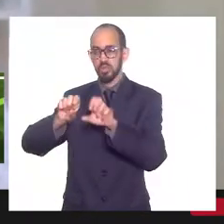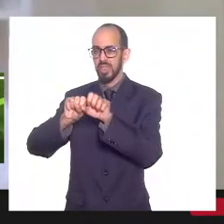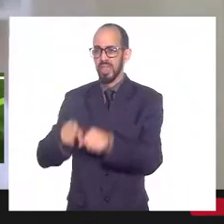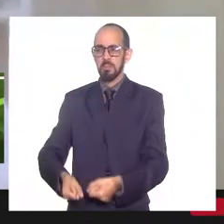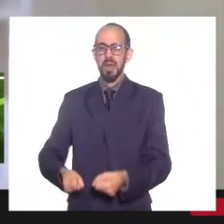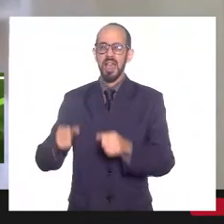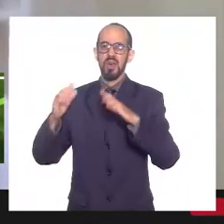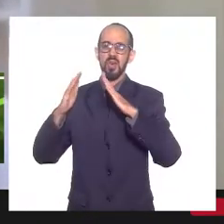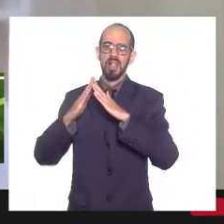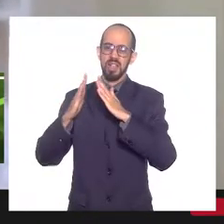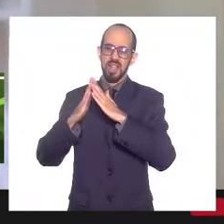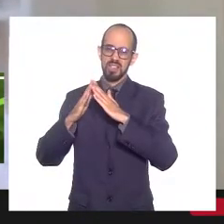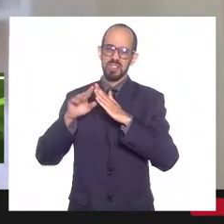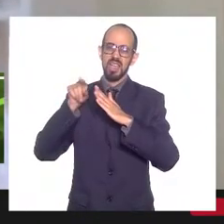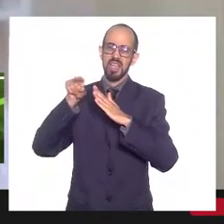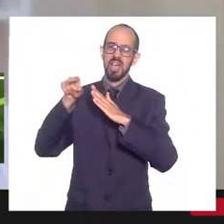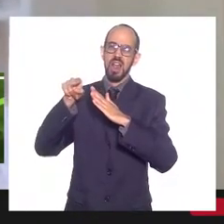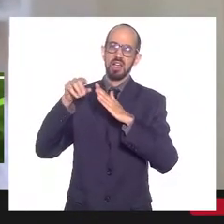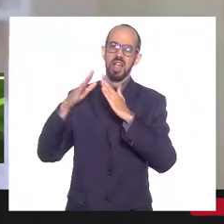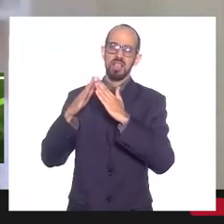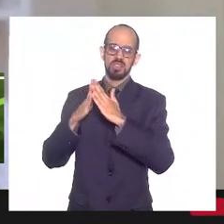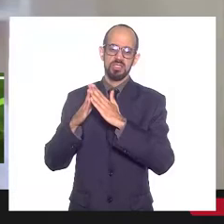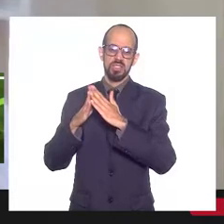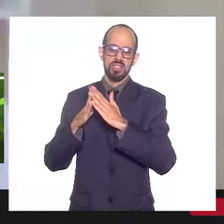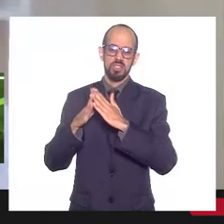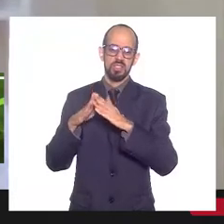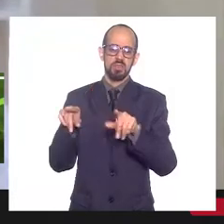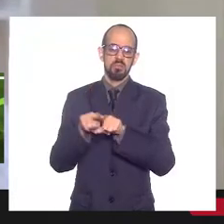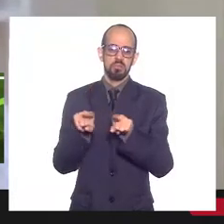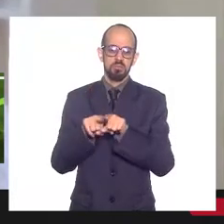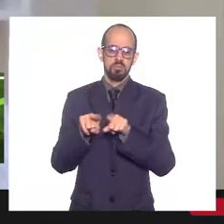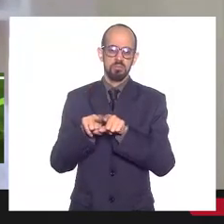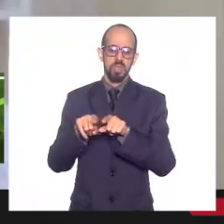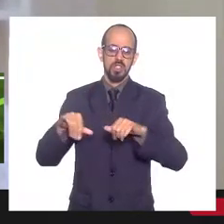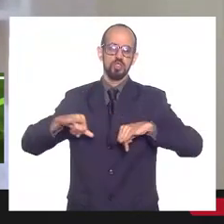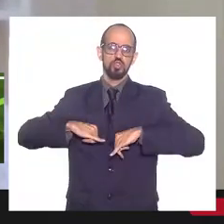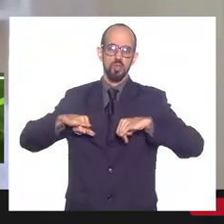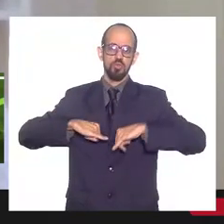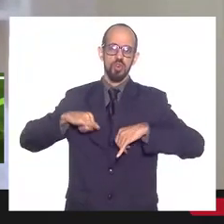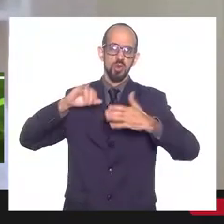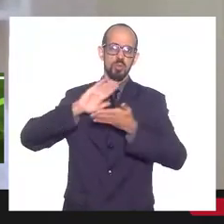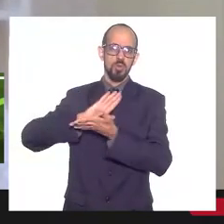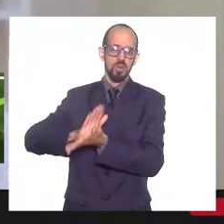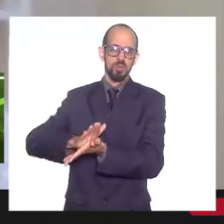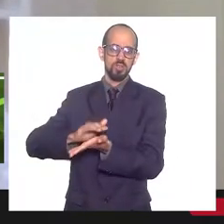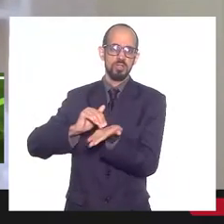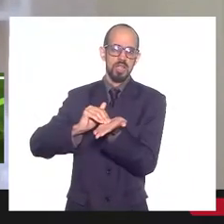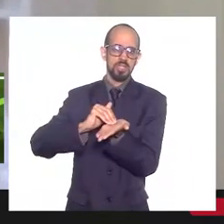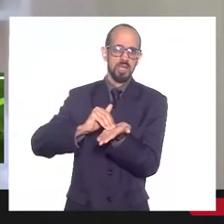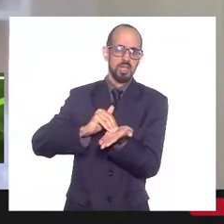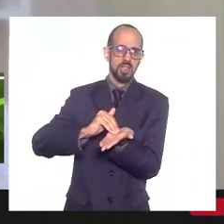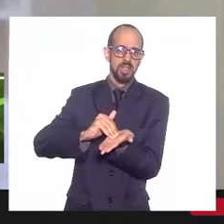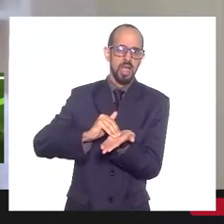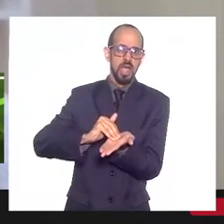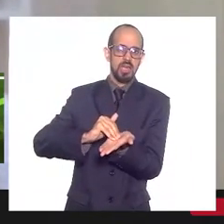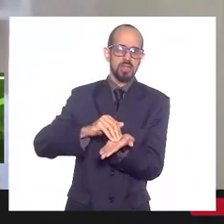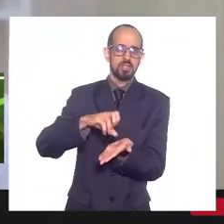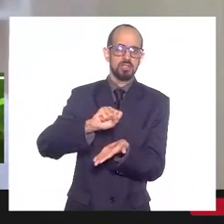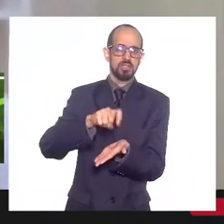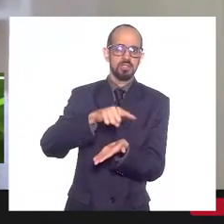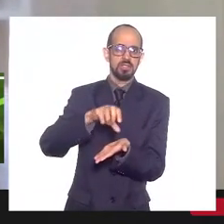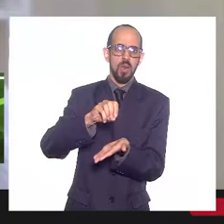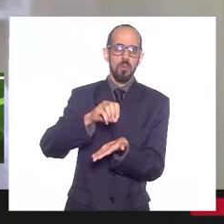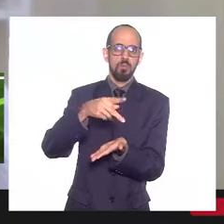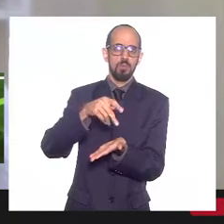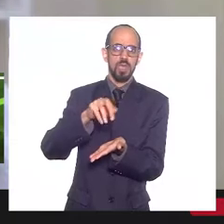quebrada foi a casa que foi é que também sofreu e tolerância da Secretaria de Educação do município de São Pedro